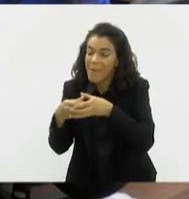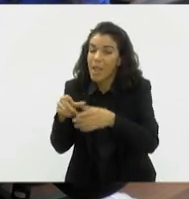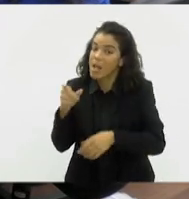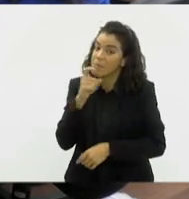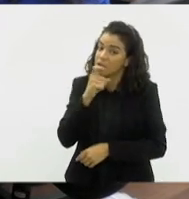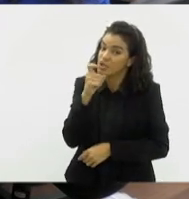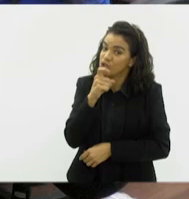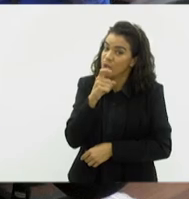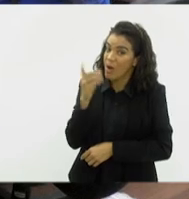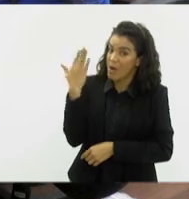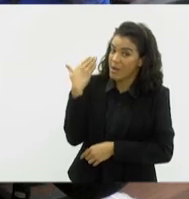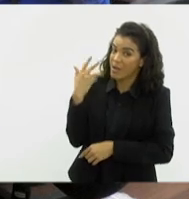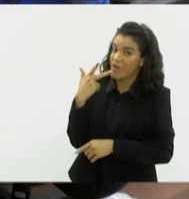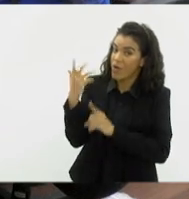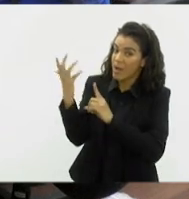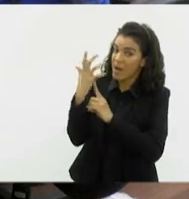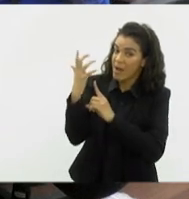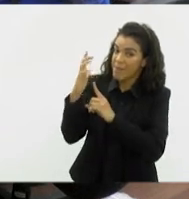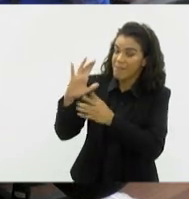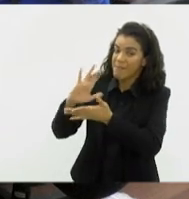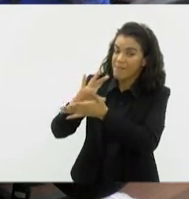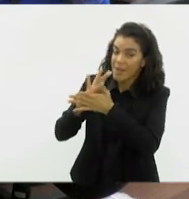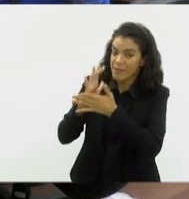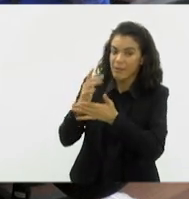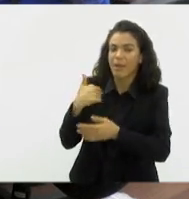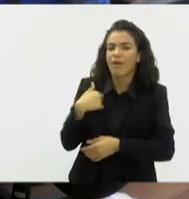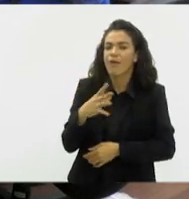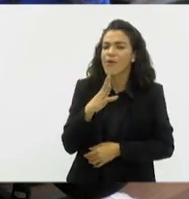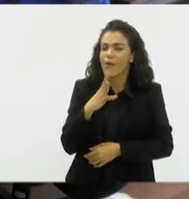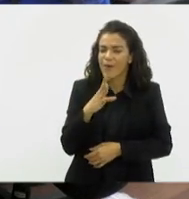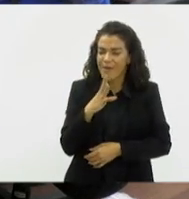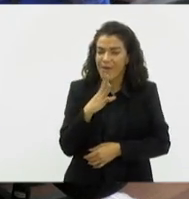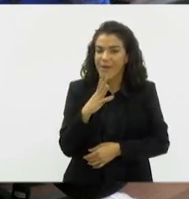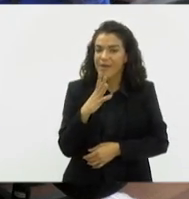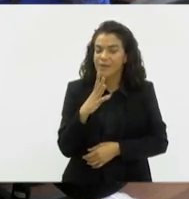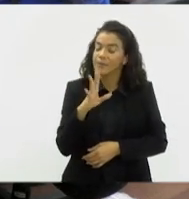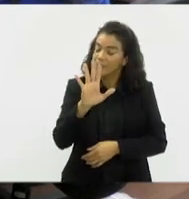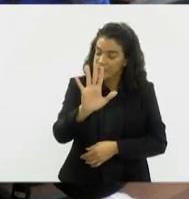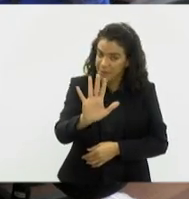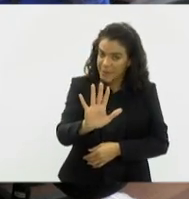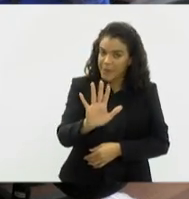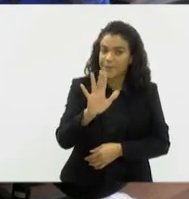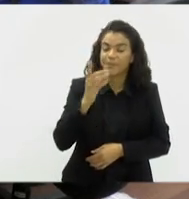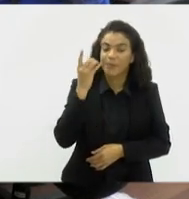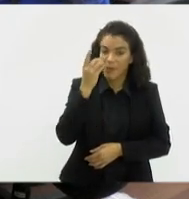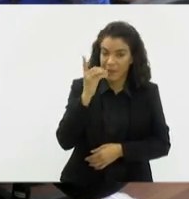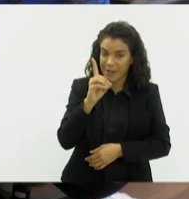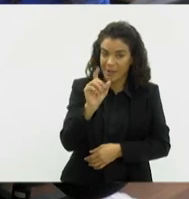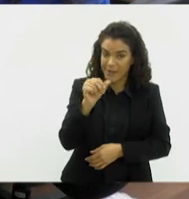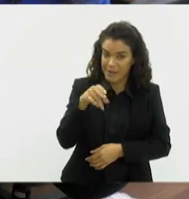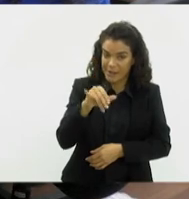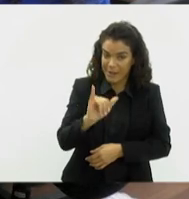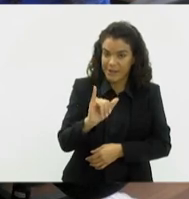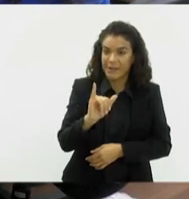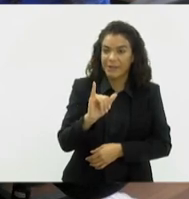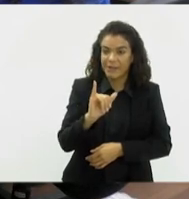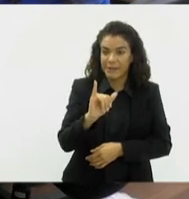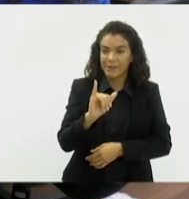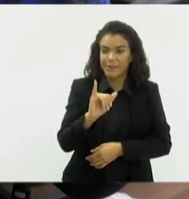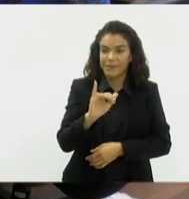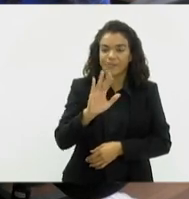era ameaçado e que estava sendo ameaçado. Eu conheço um caso que eu atendi, deputada Dani, como militante de direitos humanos.